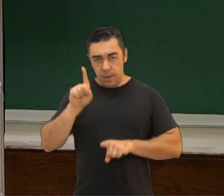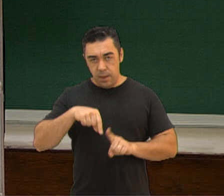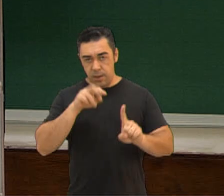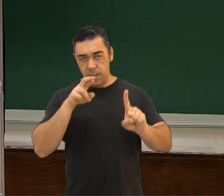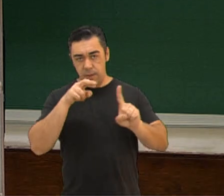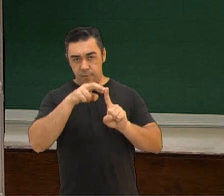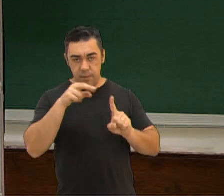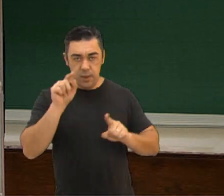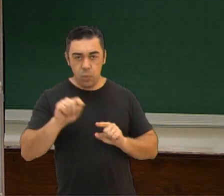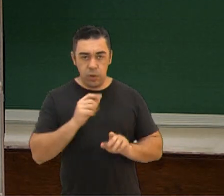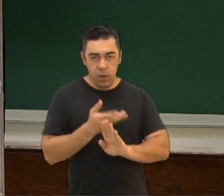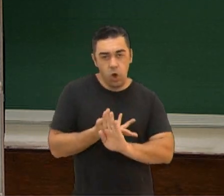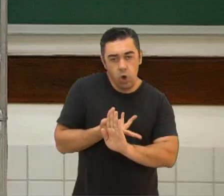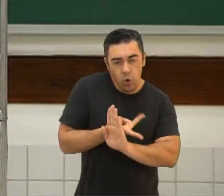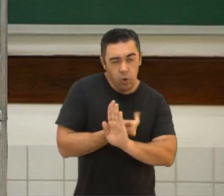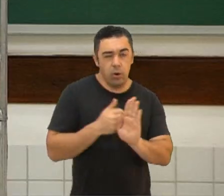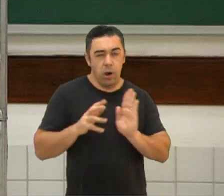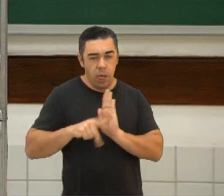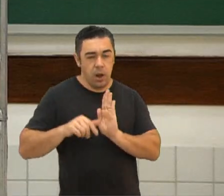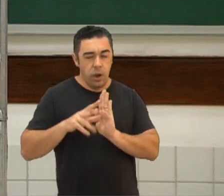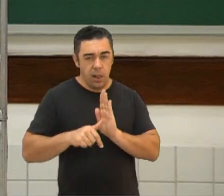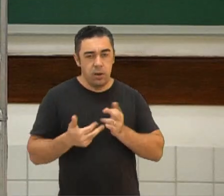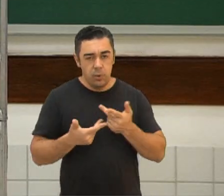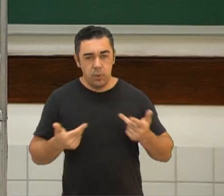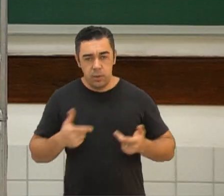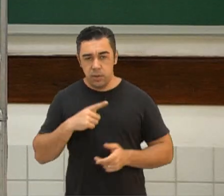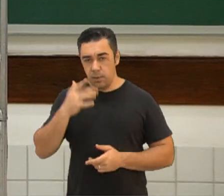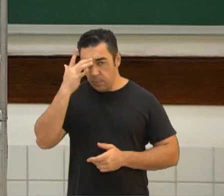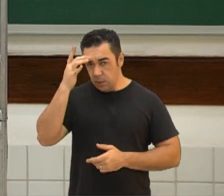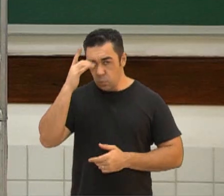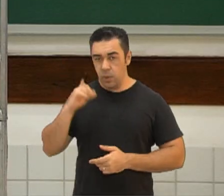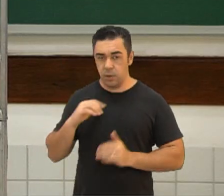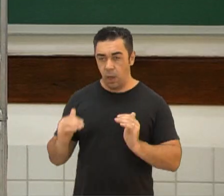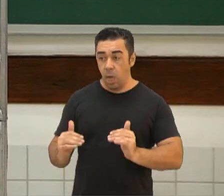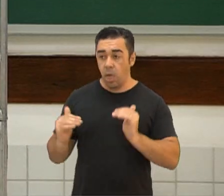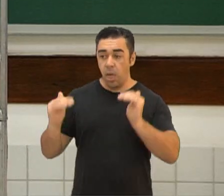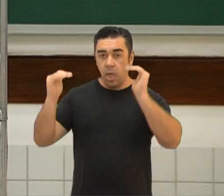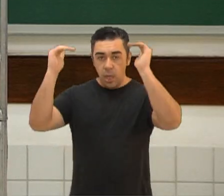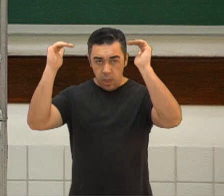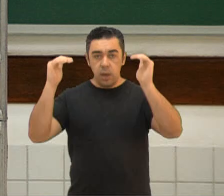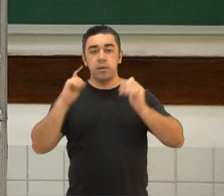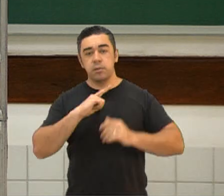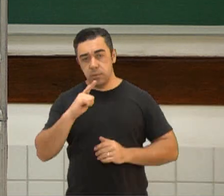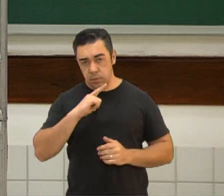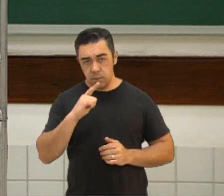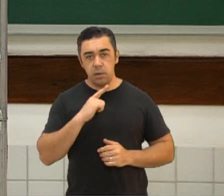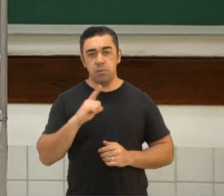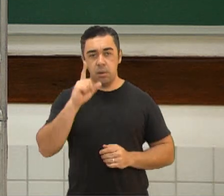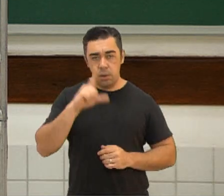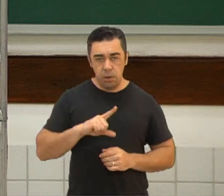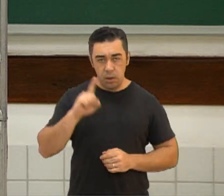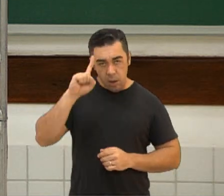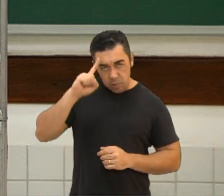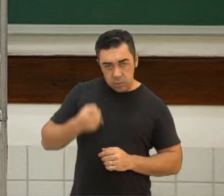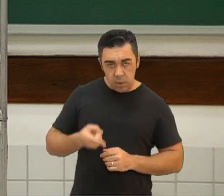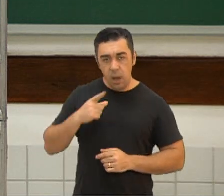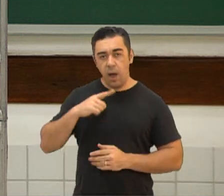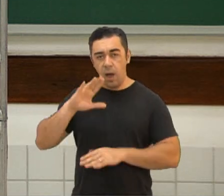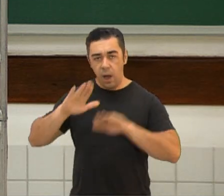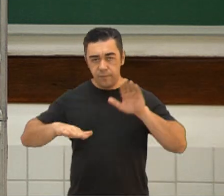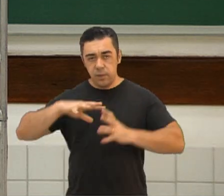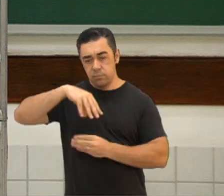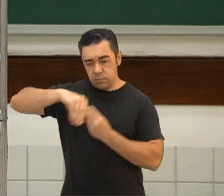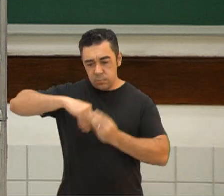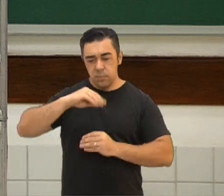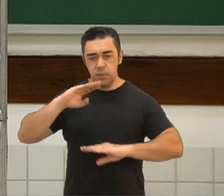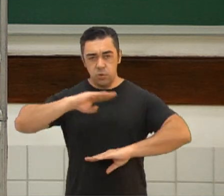referência à questão da corrupção, né, de quando certas pessoas aí que têm altos cargos, que ocupam cargos de autoridades, acabam se envolvendo em